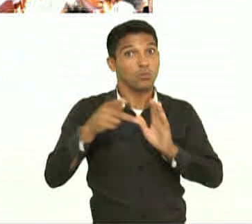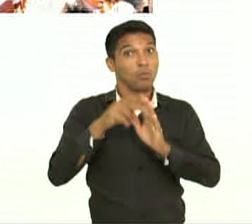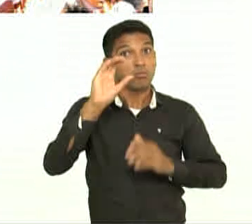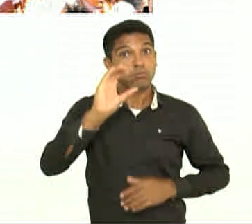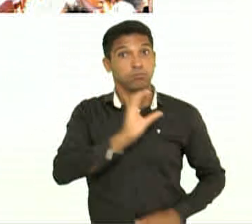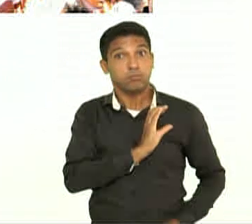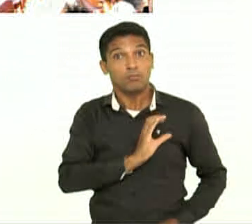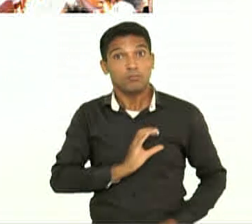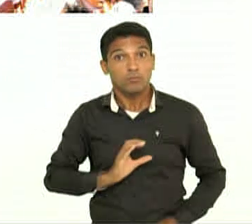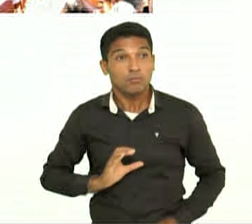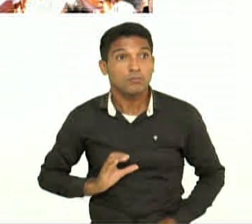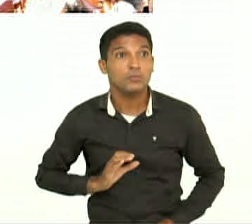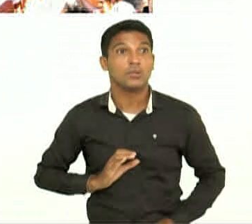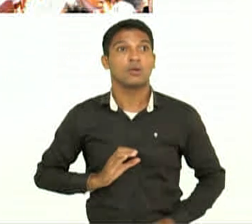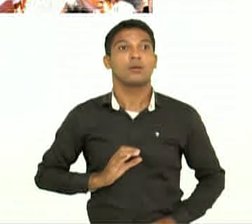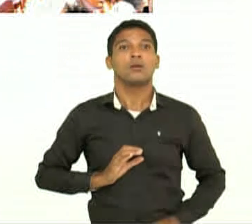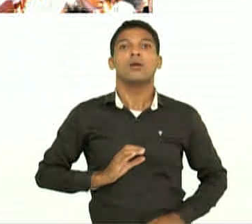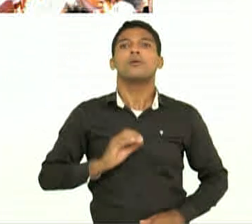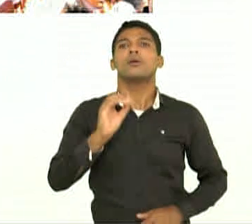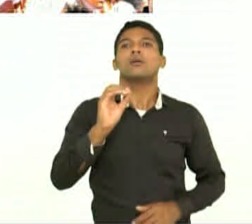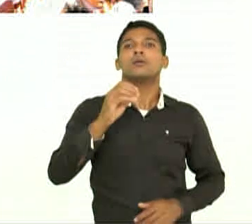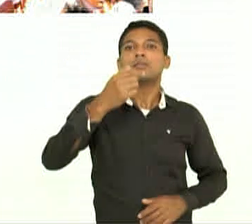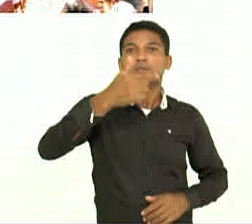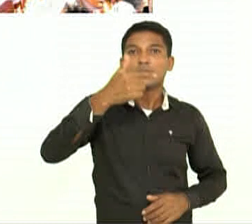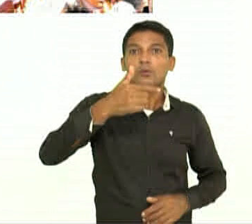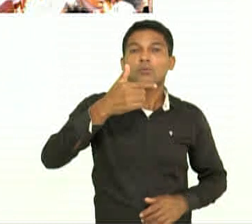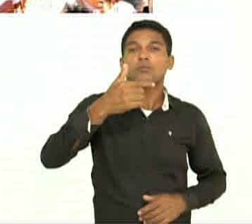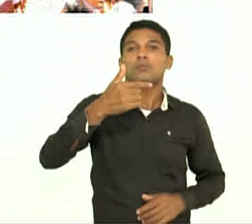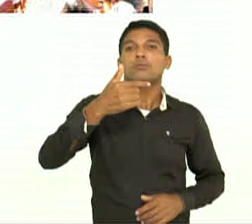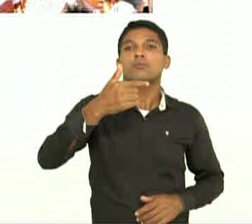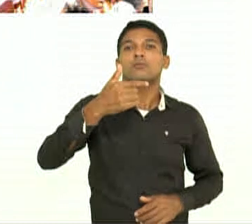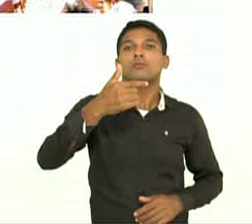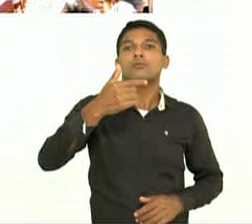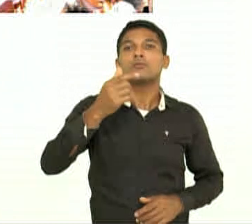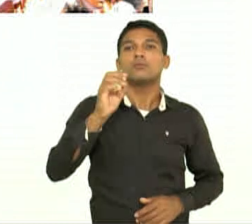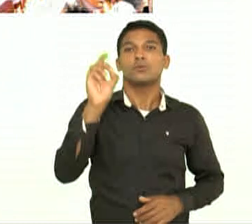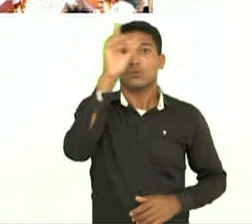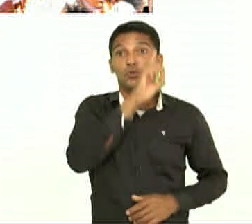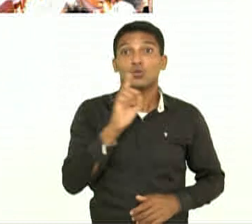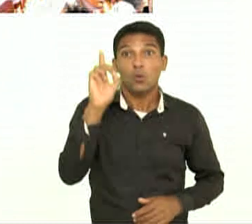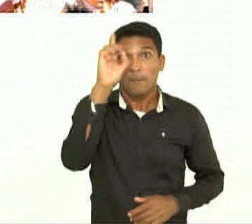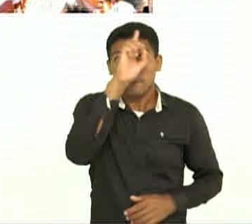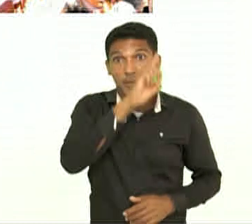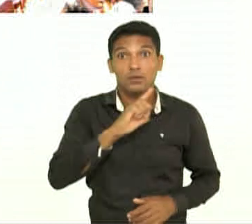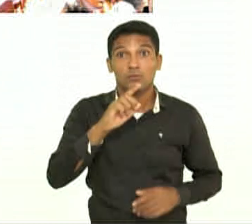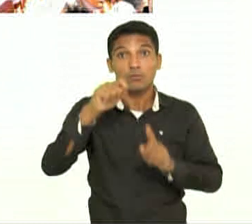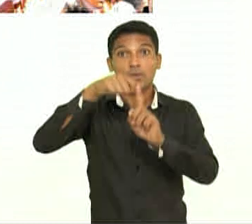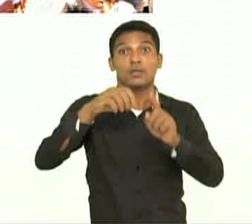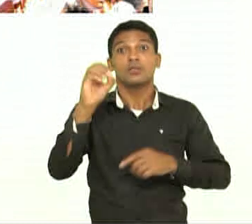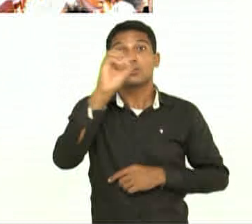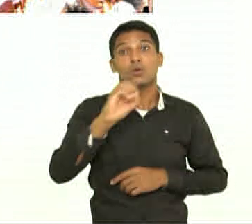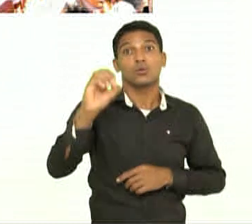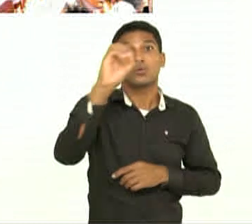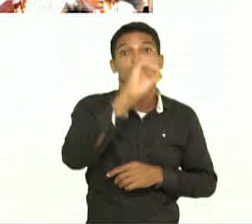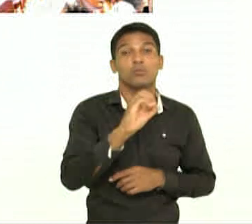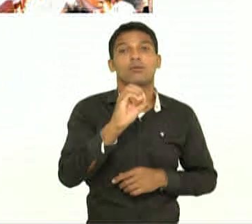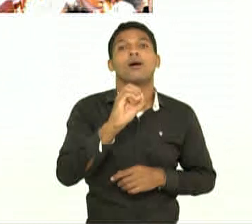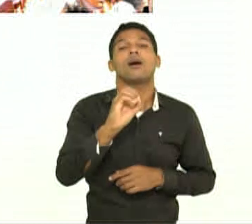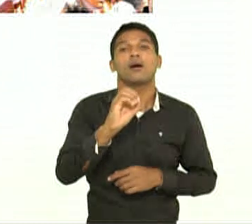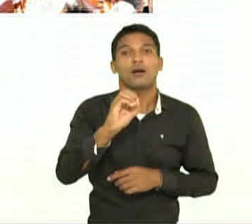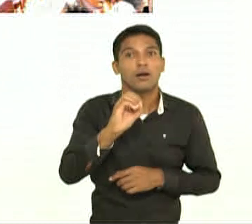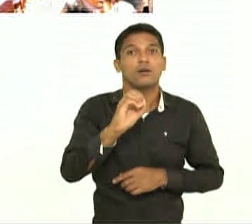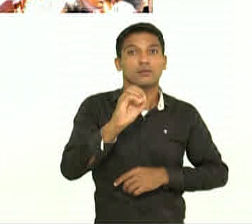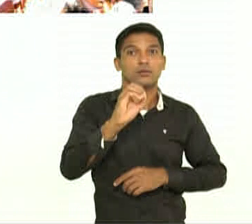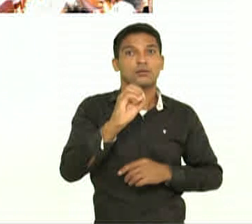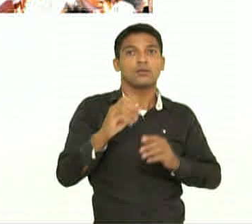na qual acontece uma das maiores procissões da tradição católica brasileira. Reúne anualmente milhões